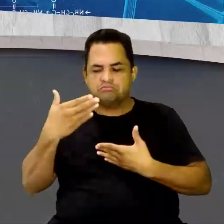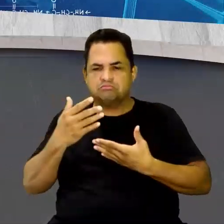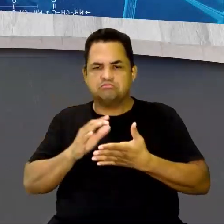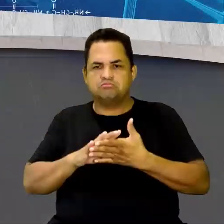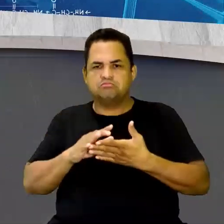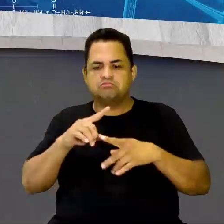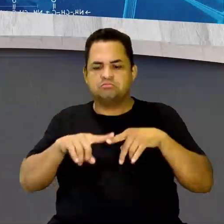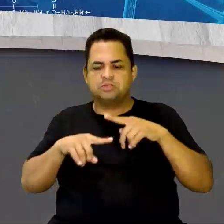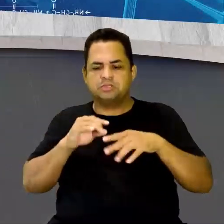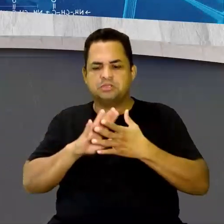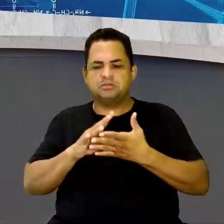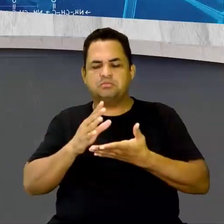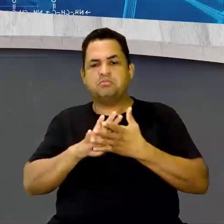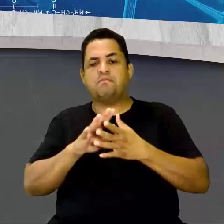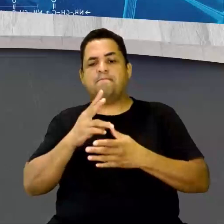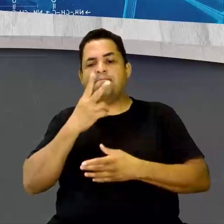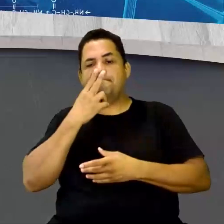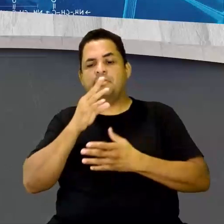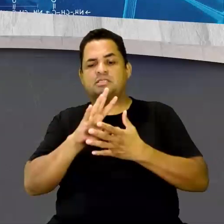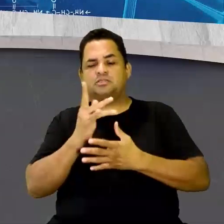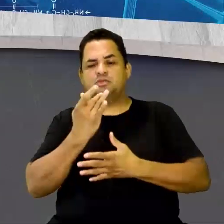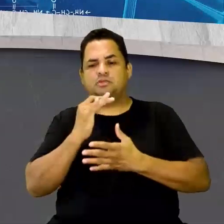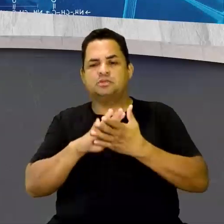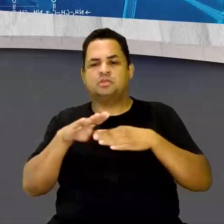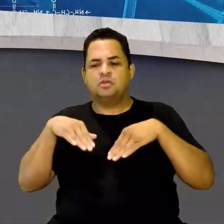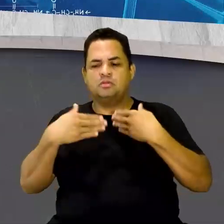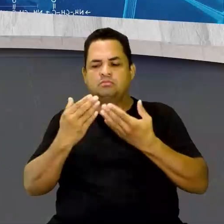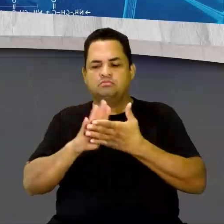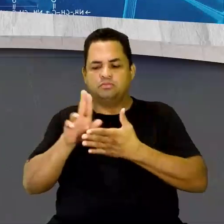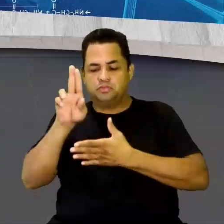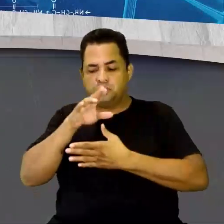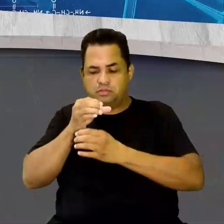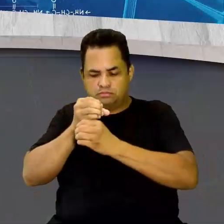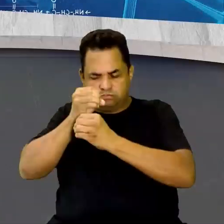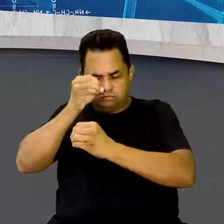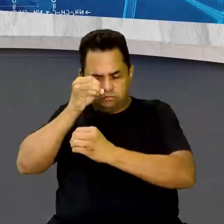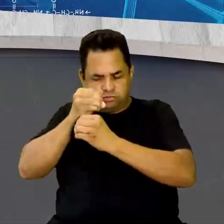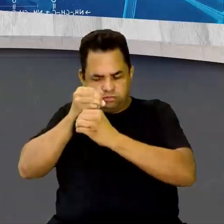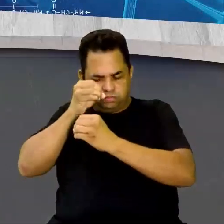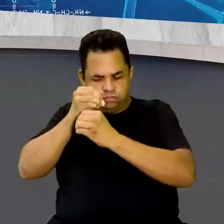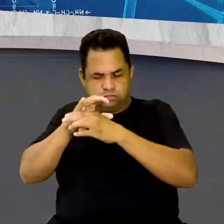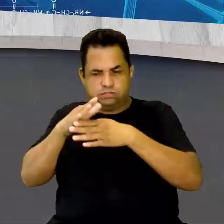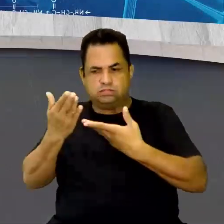material homogêneo. No entanto, quando submetido a